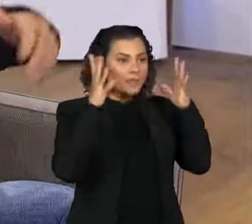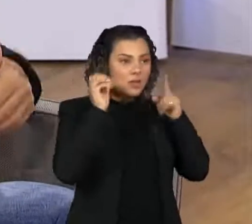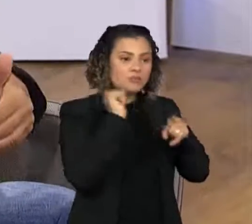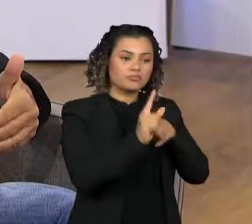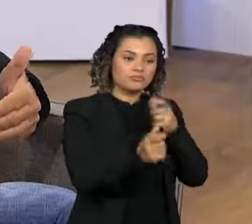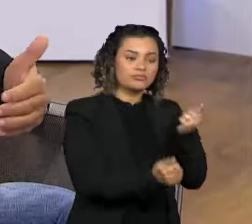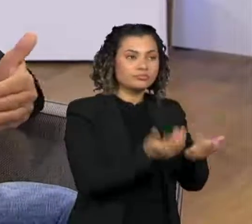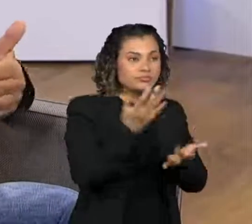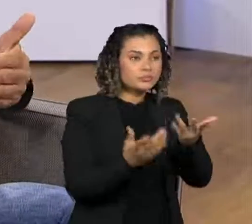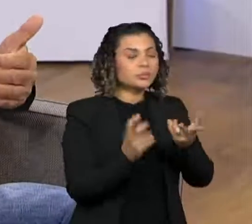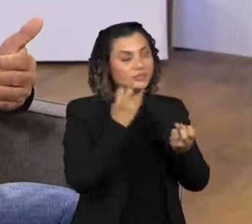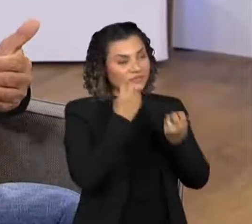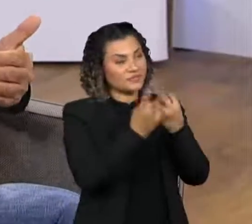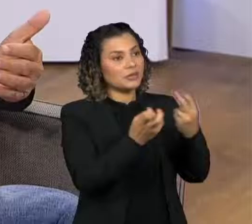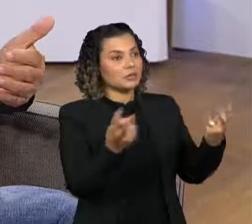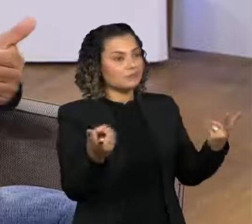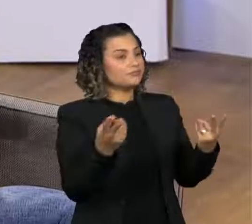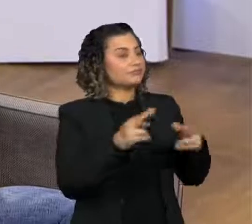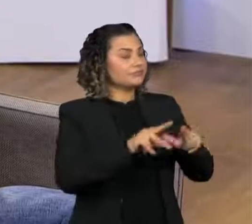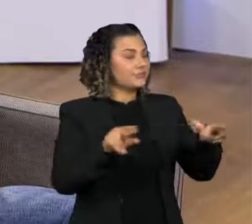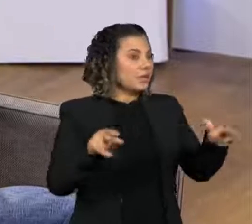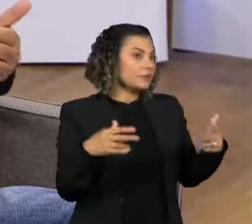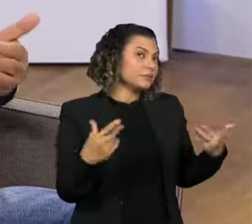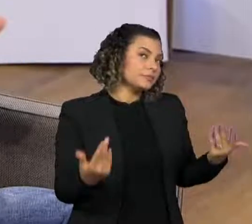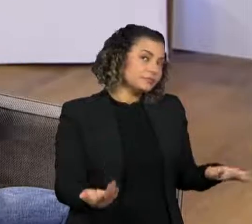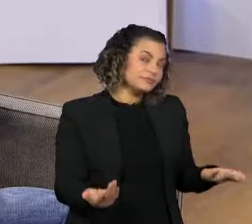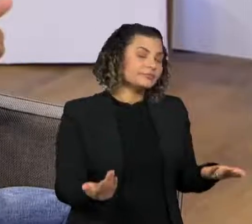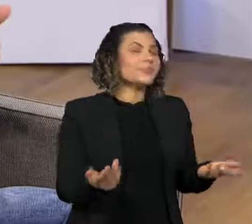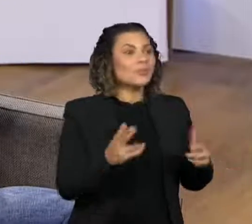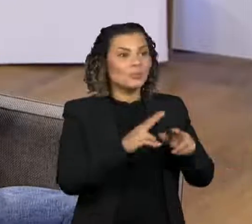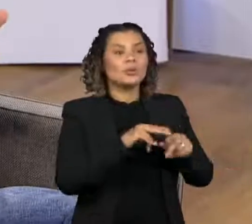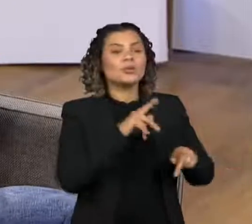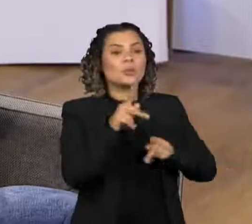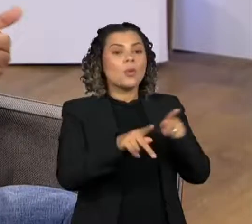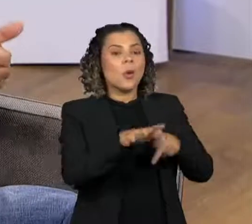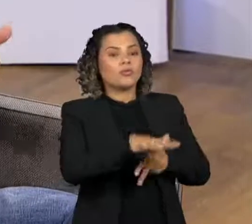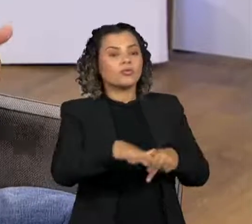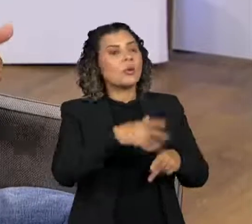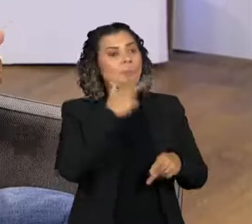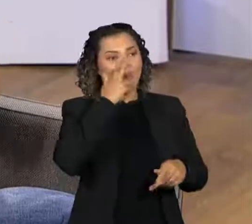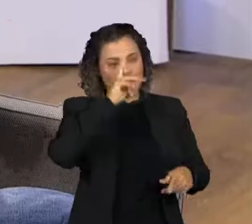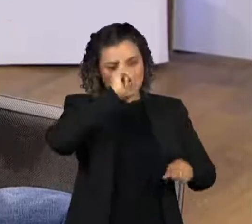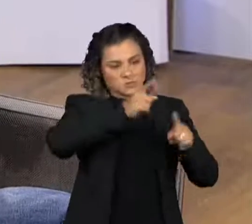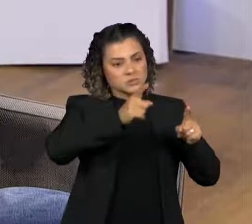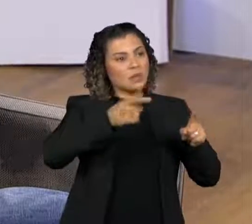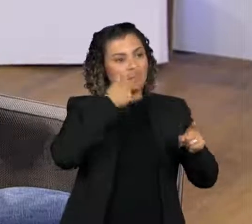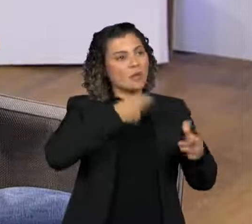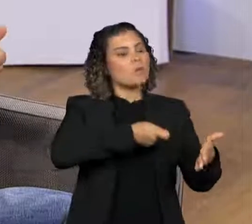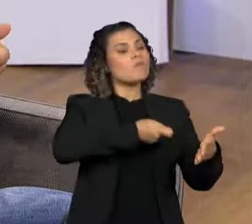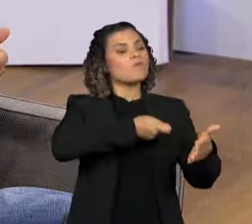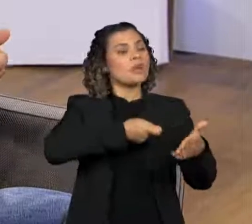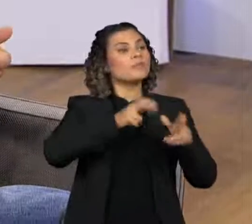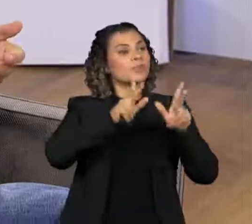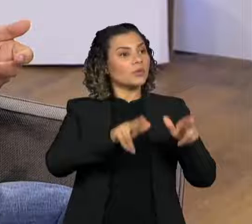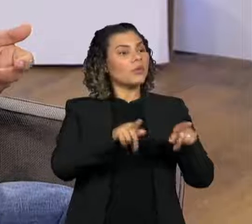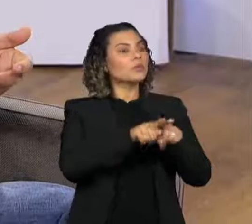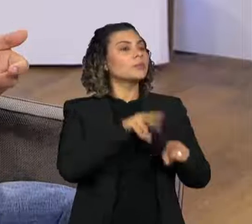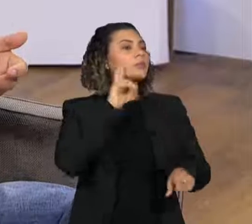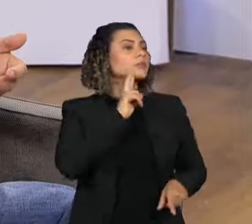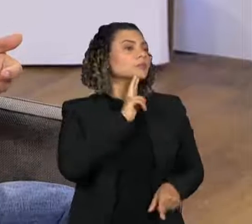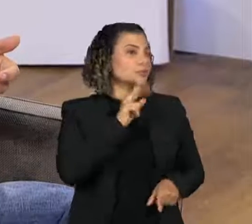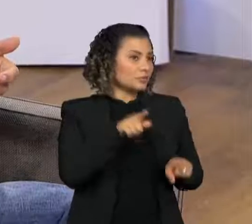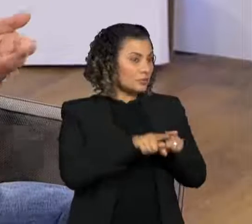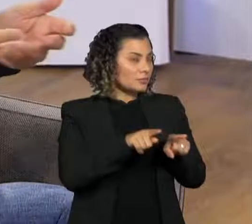caminhões, e começam a exercer sobre a população uma certa tirania. Lá em Rondônia, por exemplo, uma